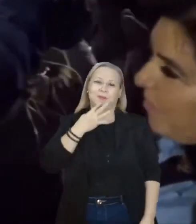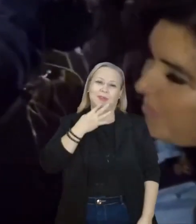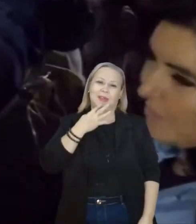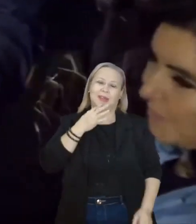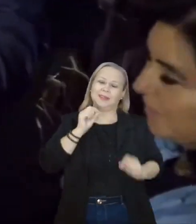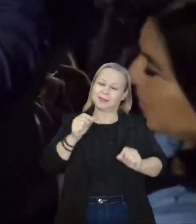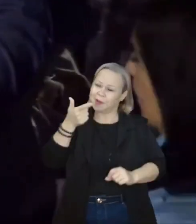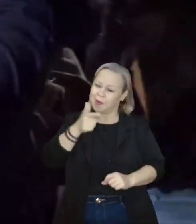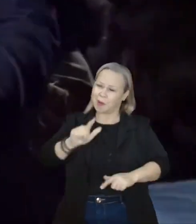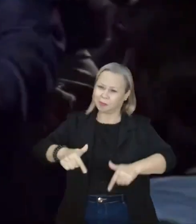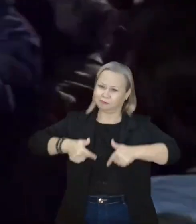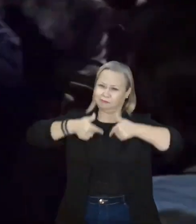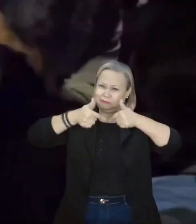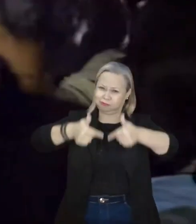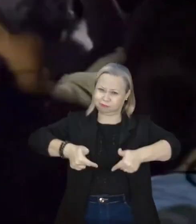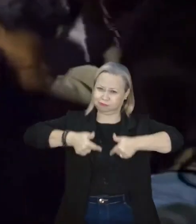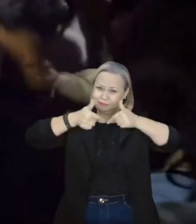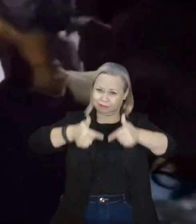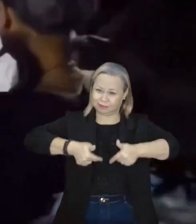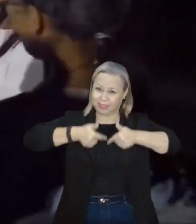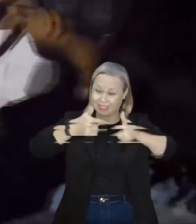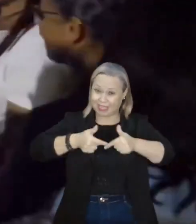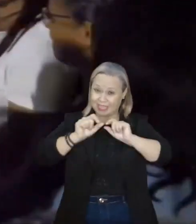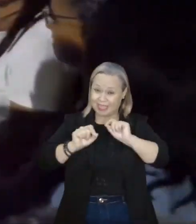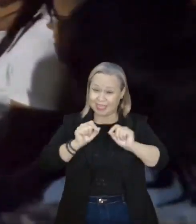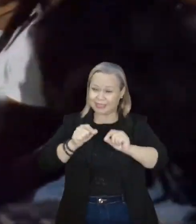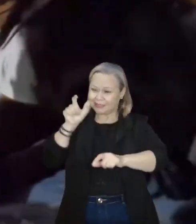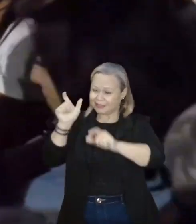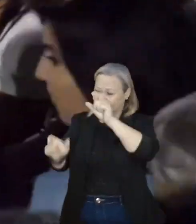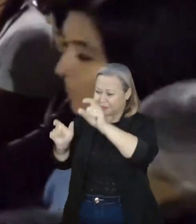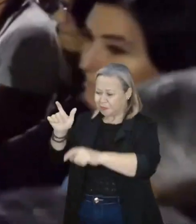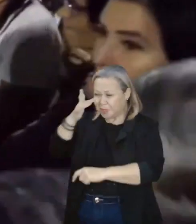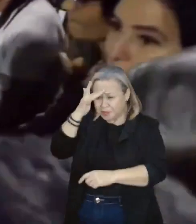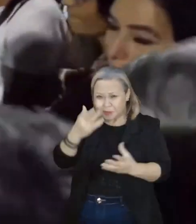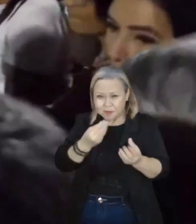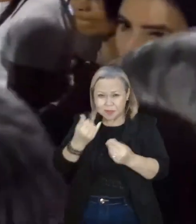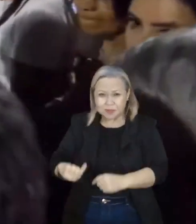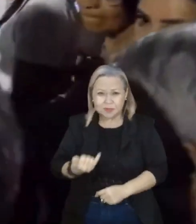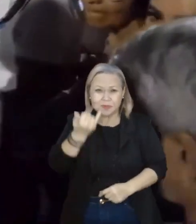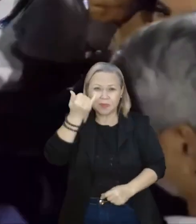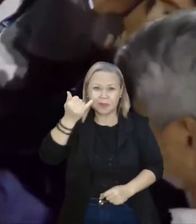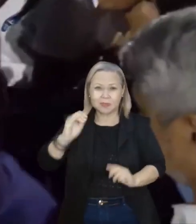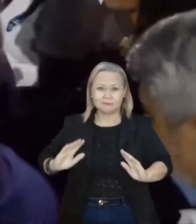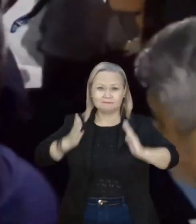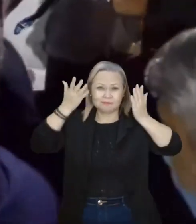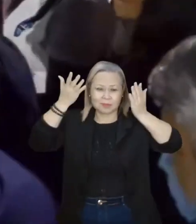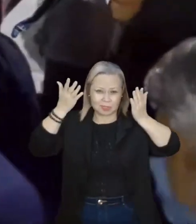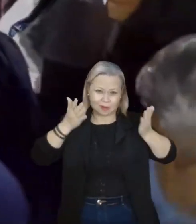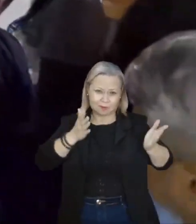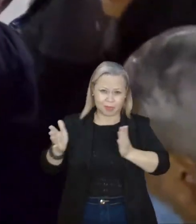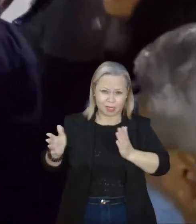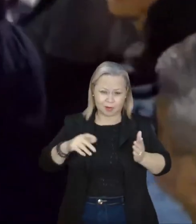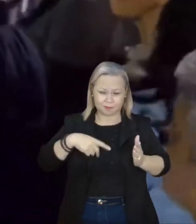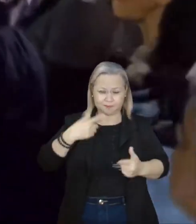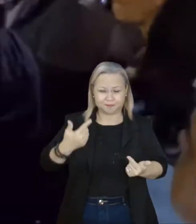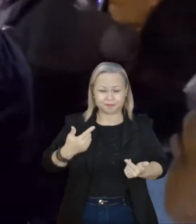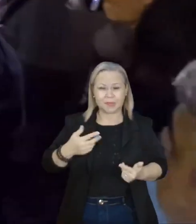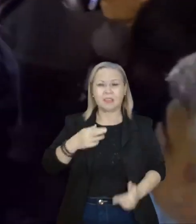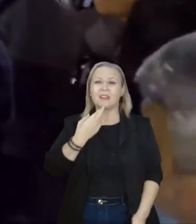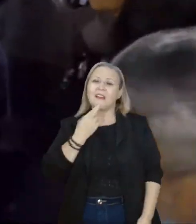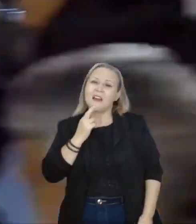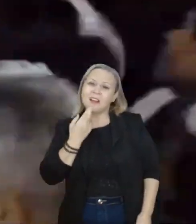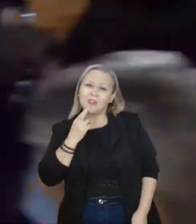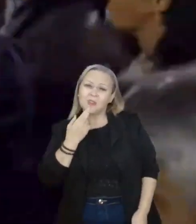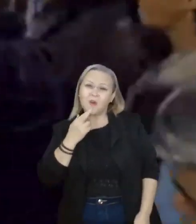outra guerreira. Tem figuras muito importantes nessa campanha. Esse senador Randolfo do